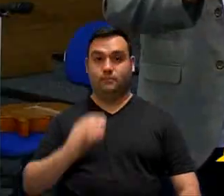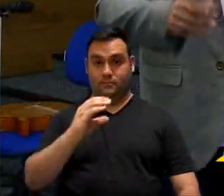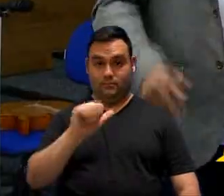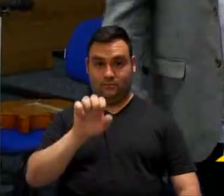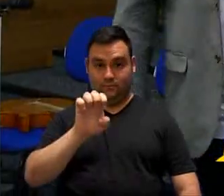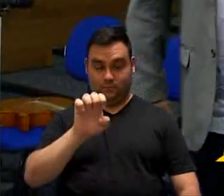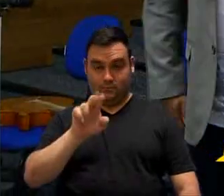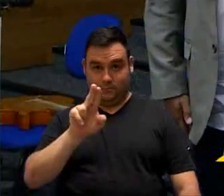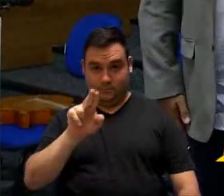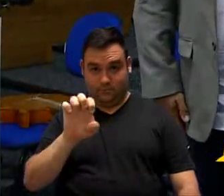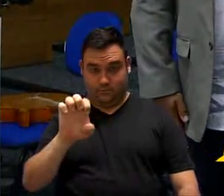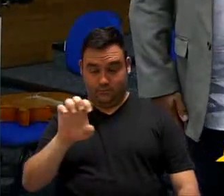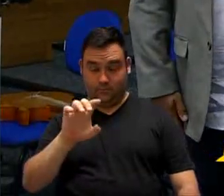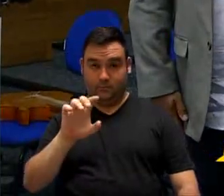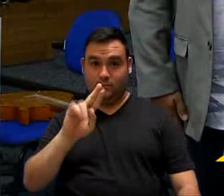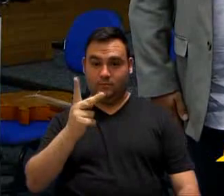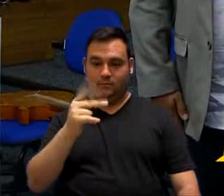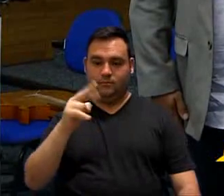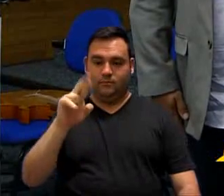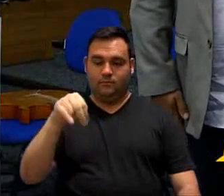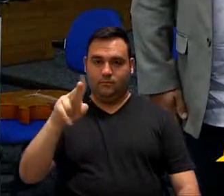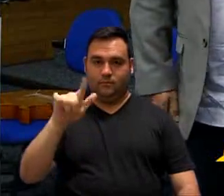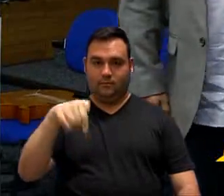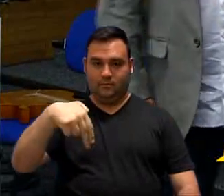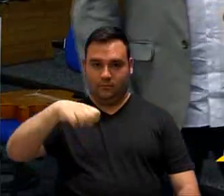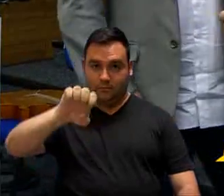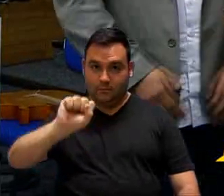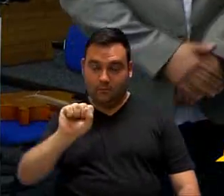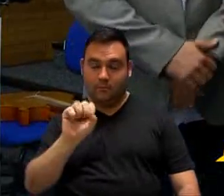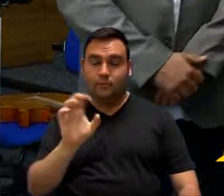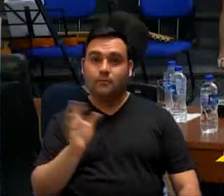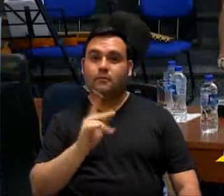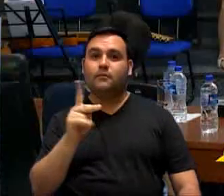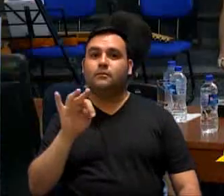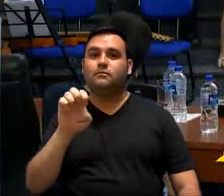Cauê Henrique Prestes de Oliveira.